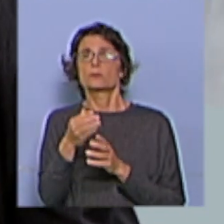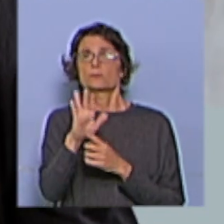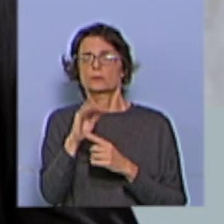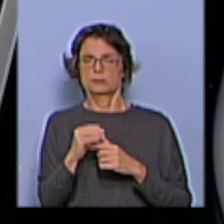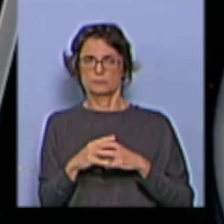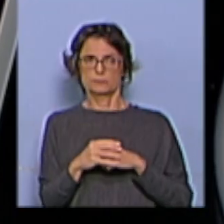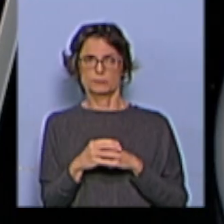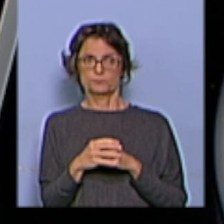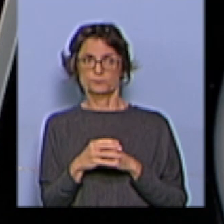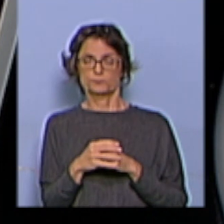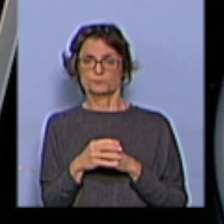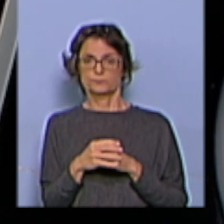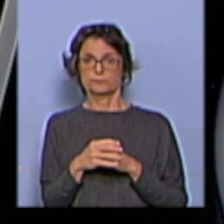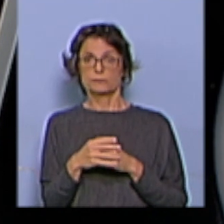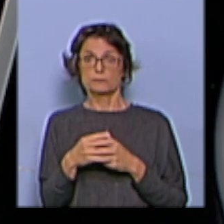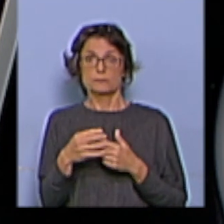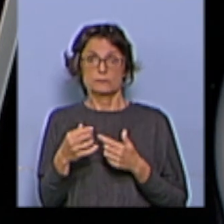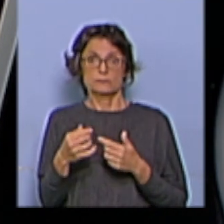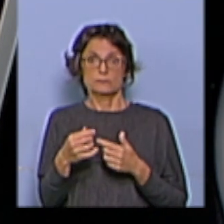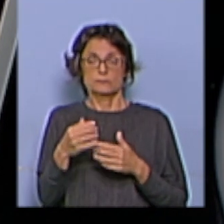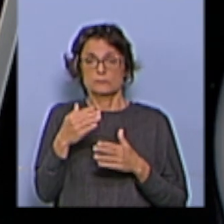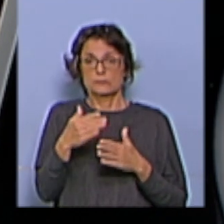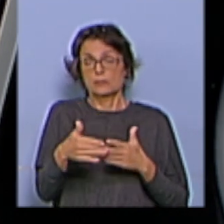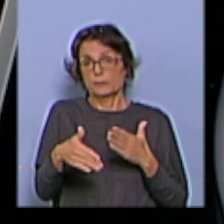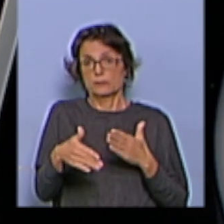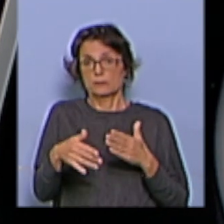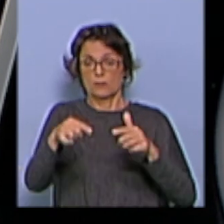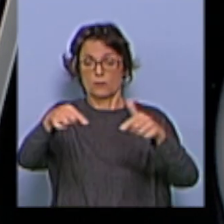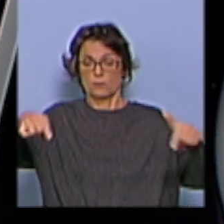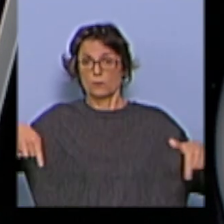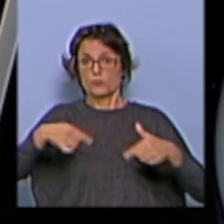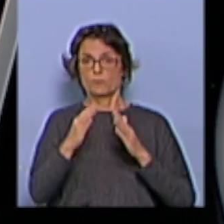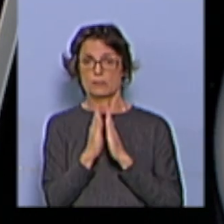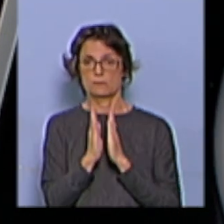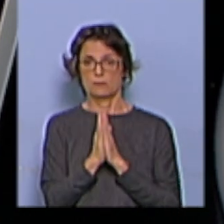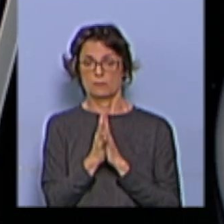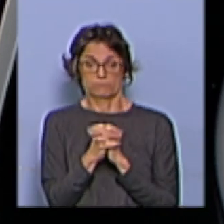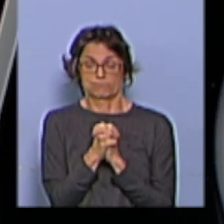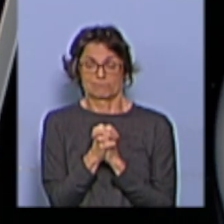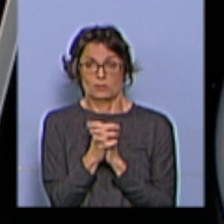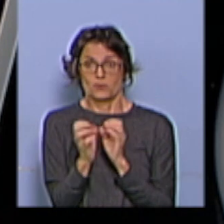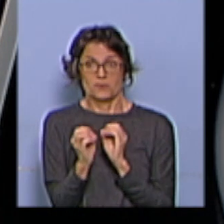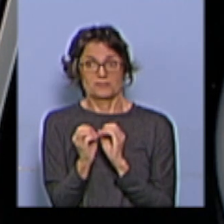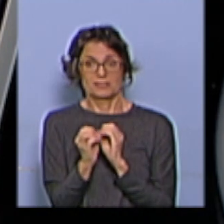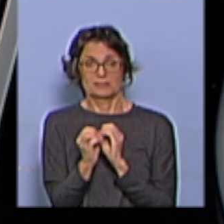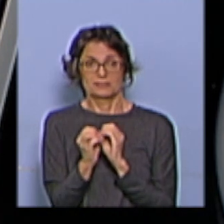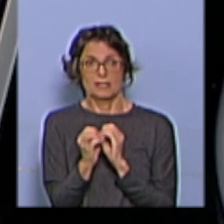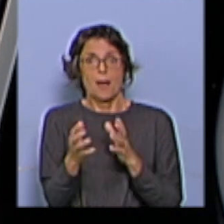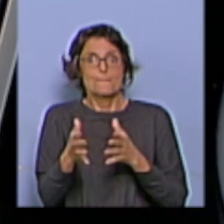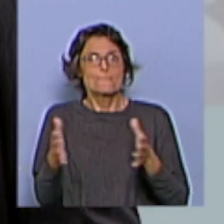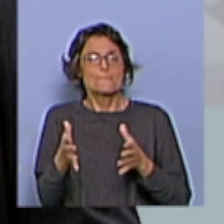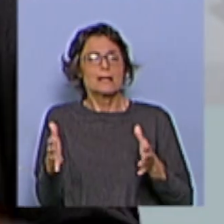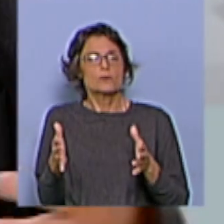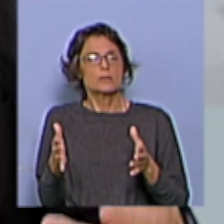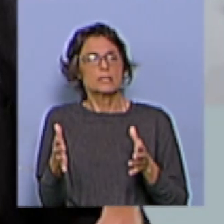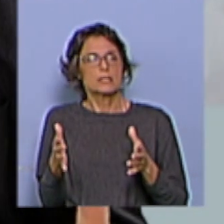sem o espaço, no fundo, sem utilização quase do espaço litúrgico. A maior parte das capelas, a grande maioria das capelas dos hospitais permaneceram